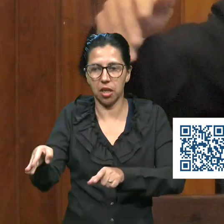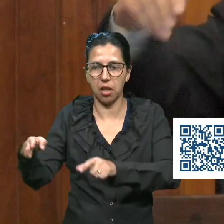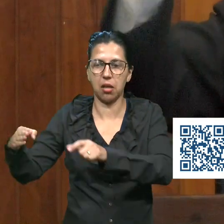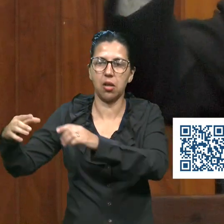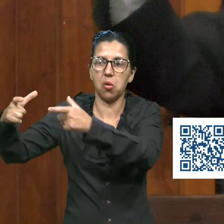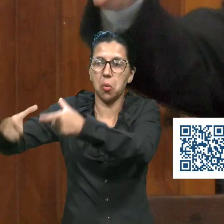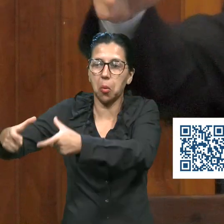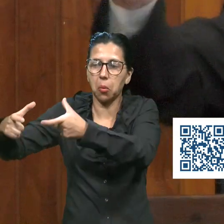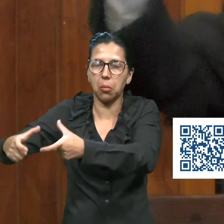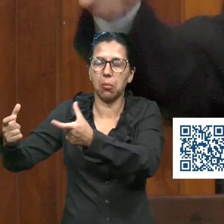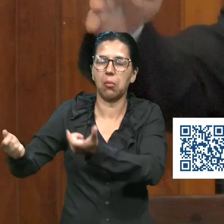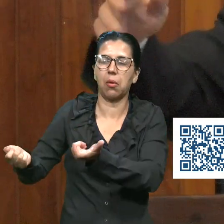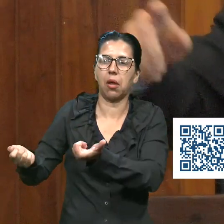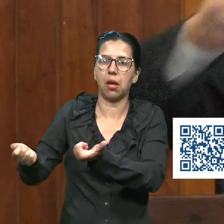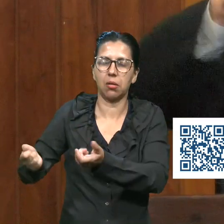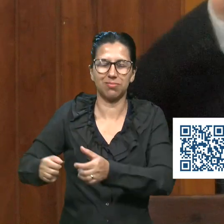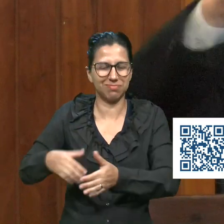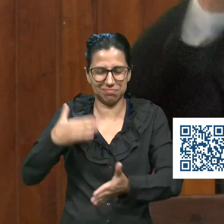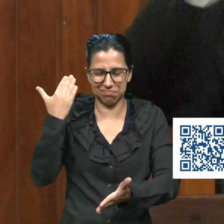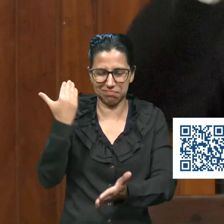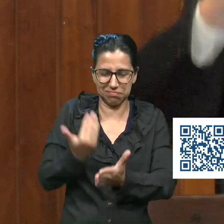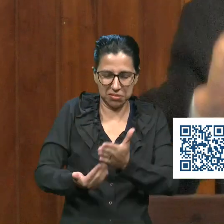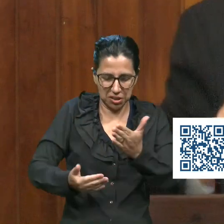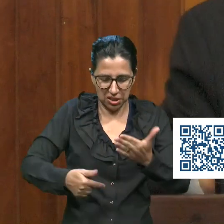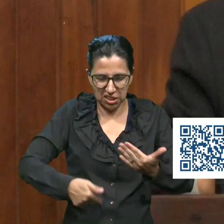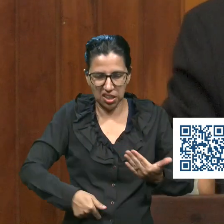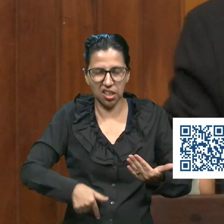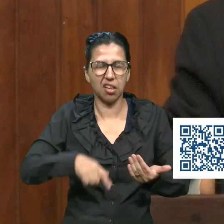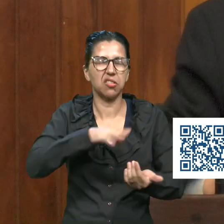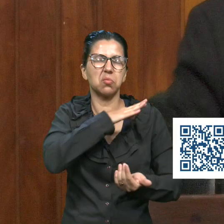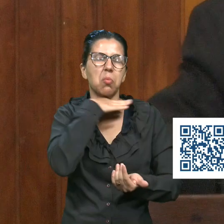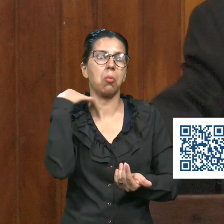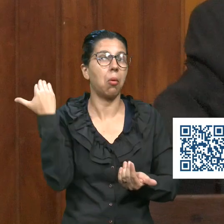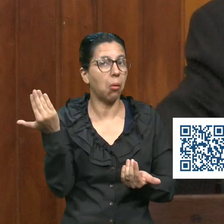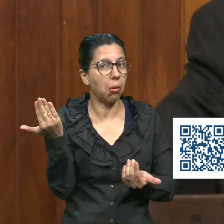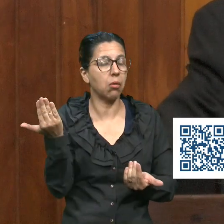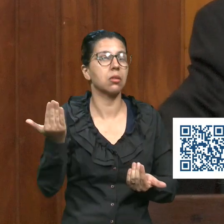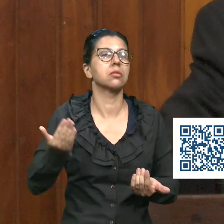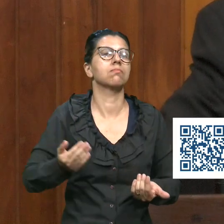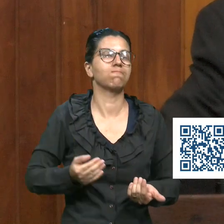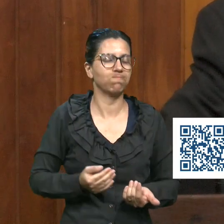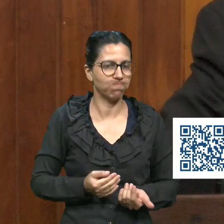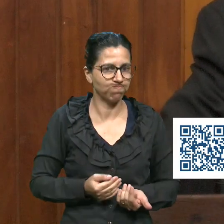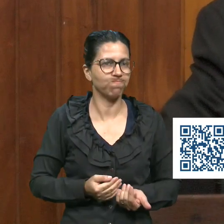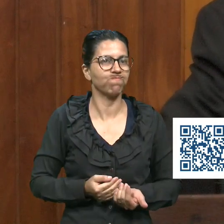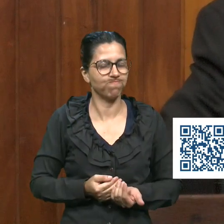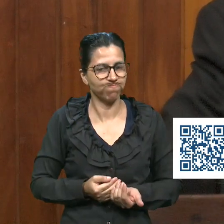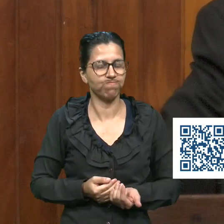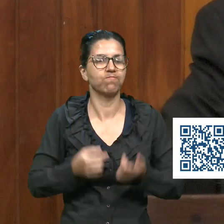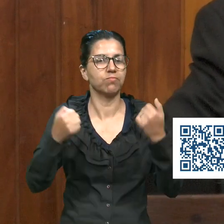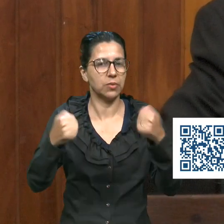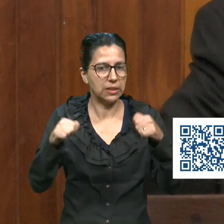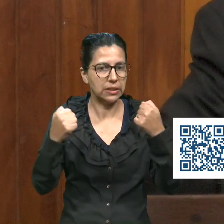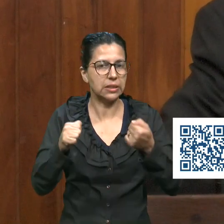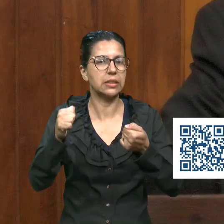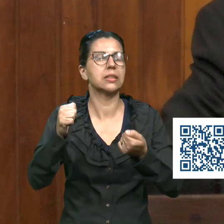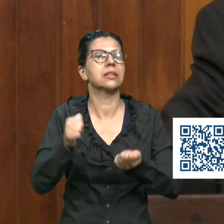útero, perdem isso, aquilo, quando não perdem a vida. Isso sim tem que se ter um olhar